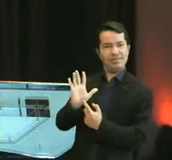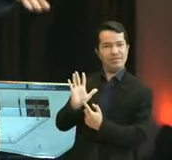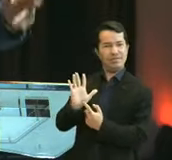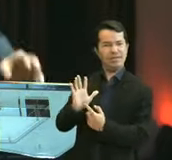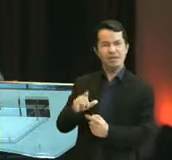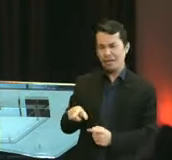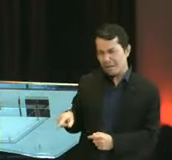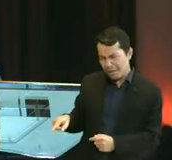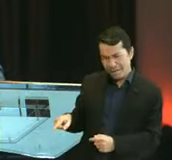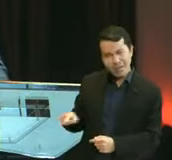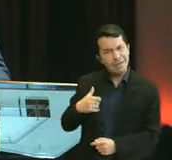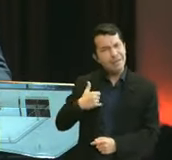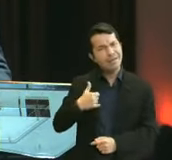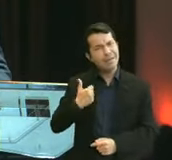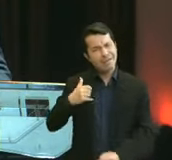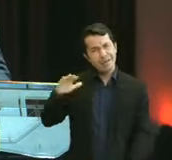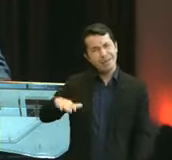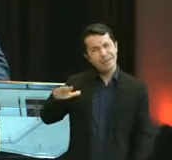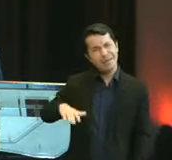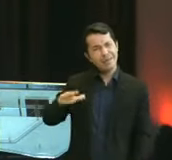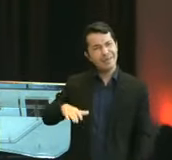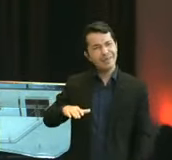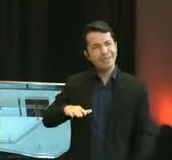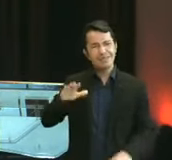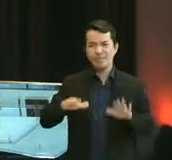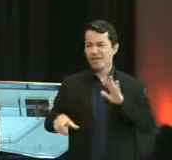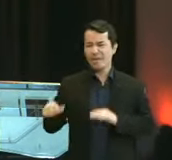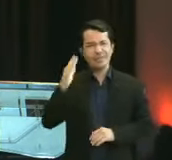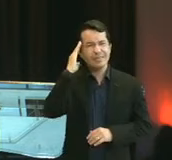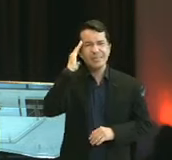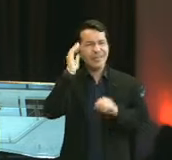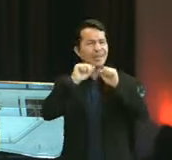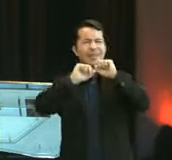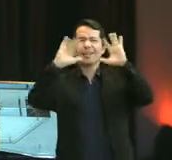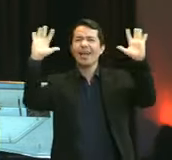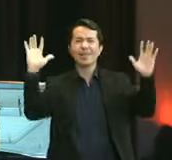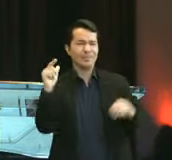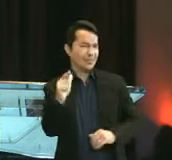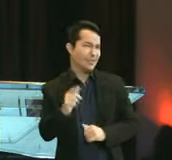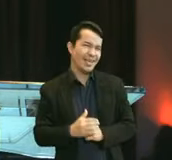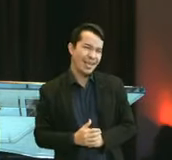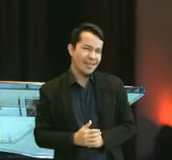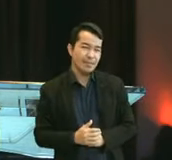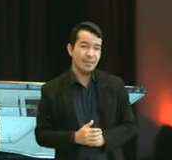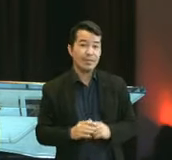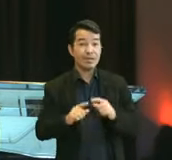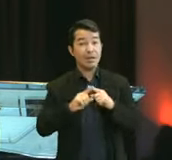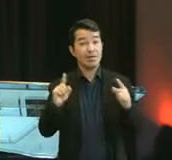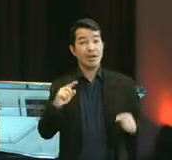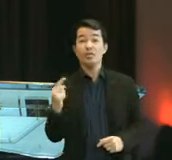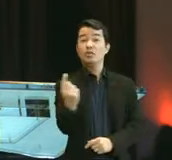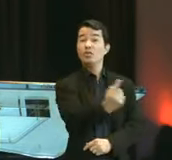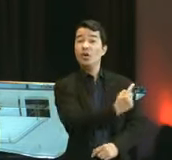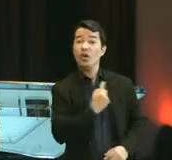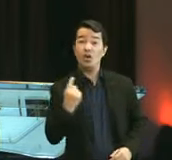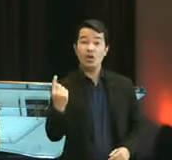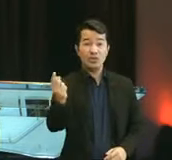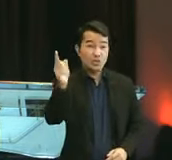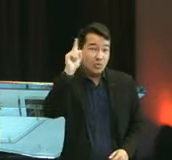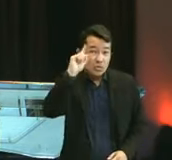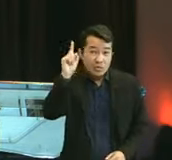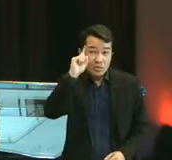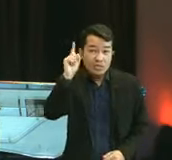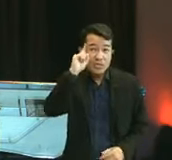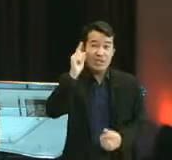efeitos disso. Porque todos os dias lá em casa, começamos os dias pedindo a